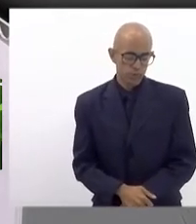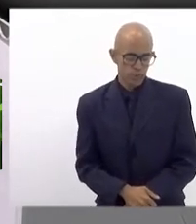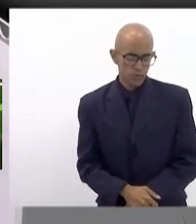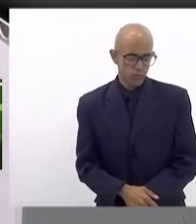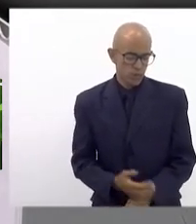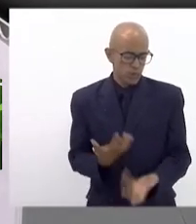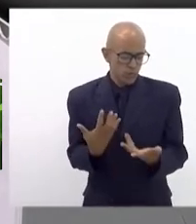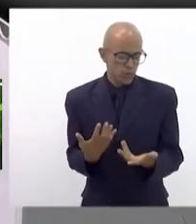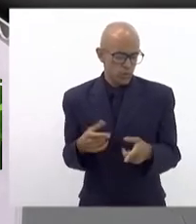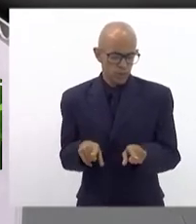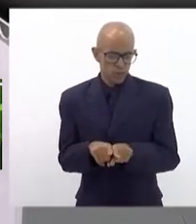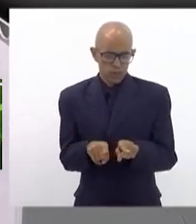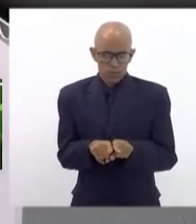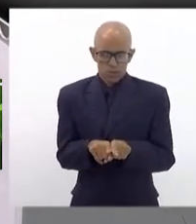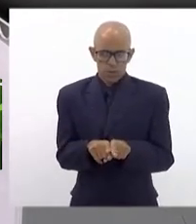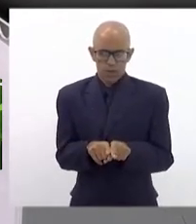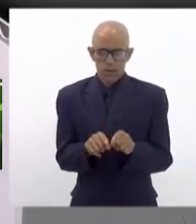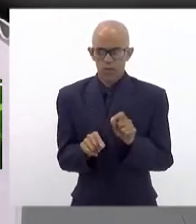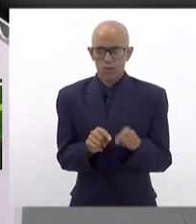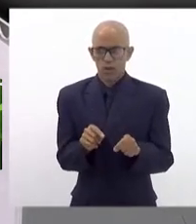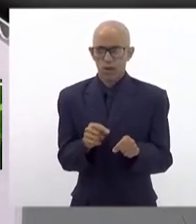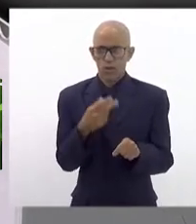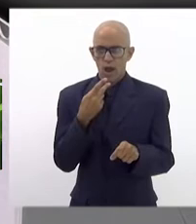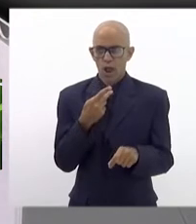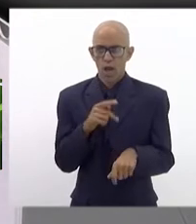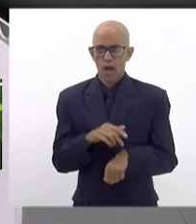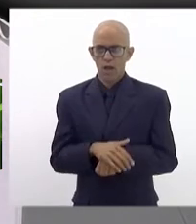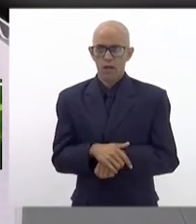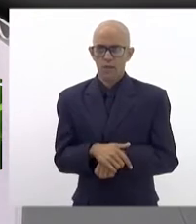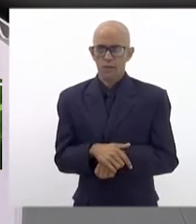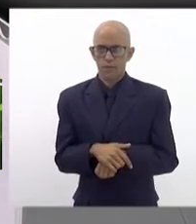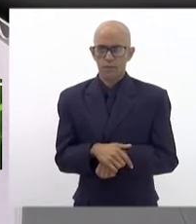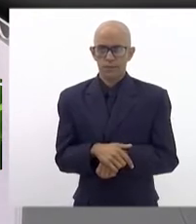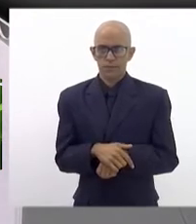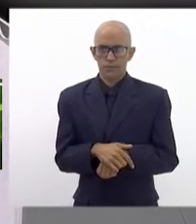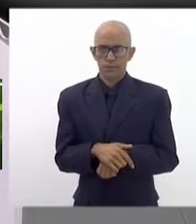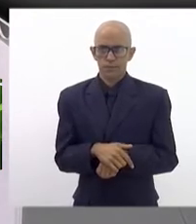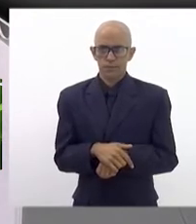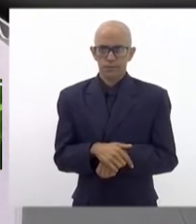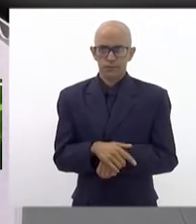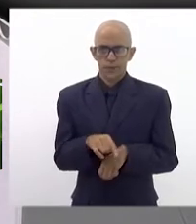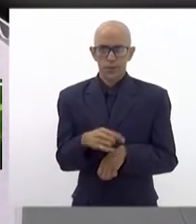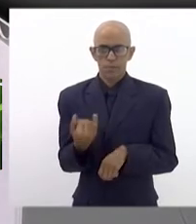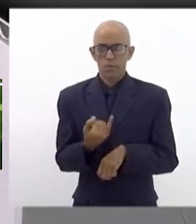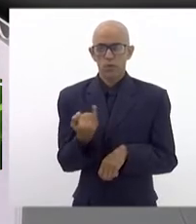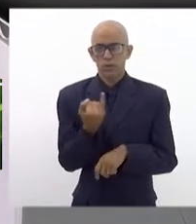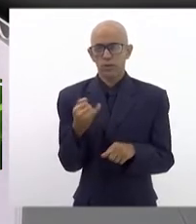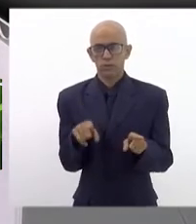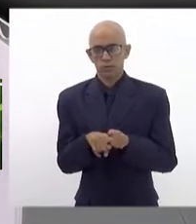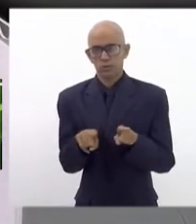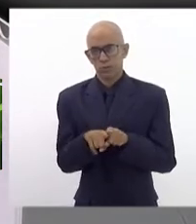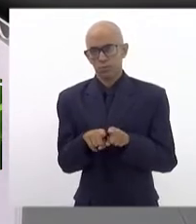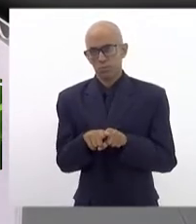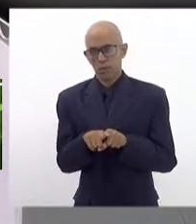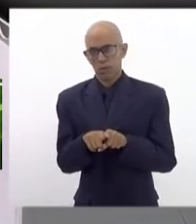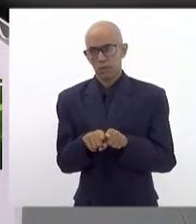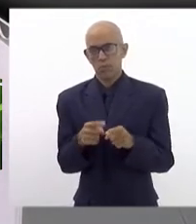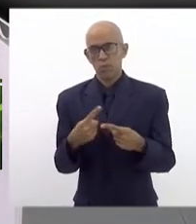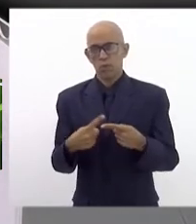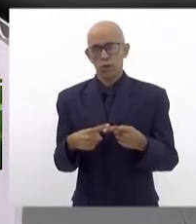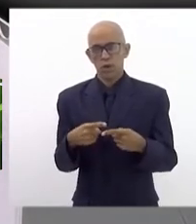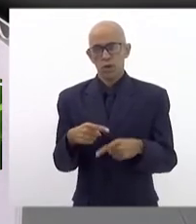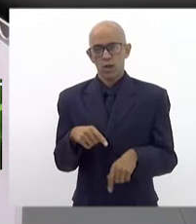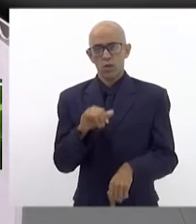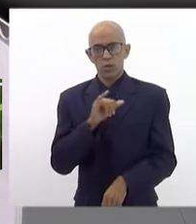Queria dizer que ele é importante também porque o Rio de Janeiro,